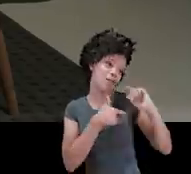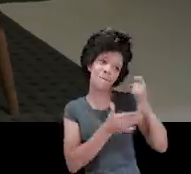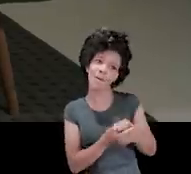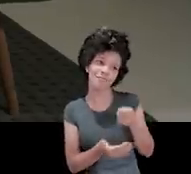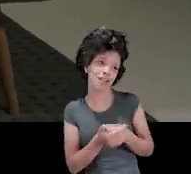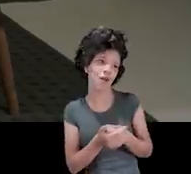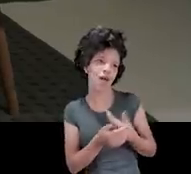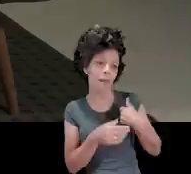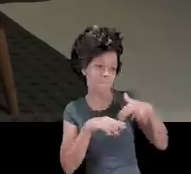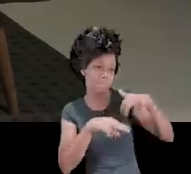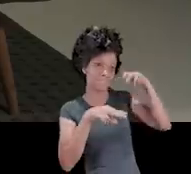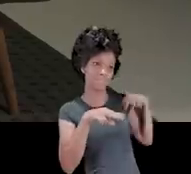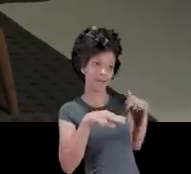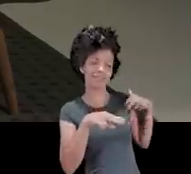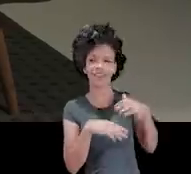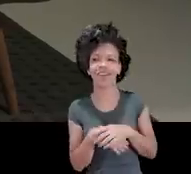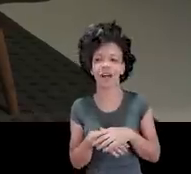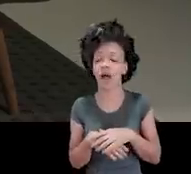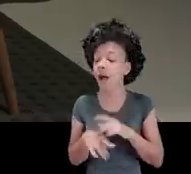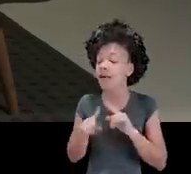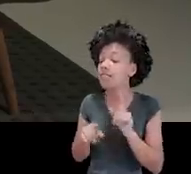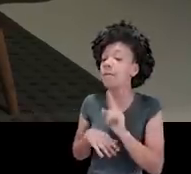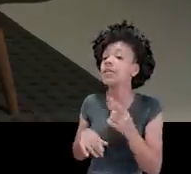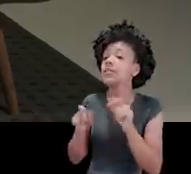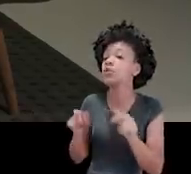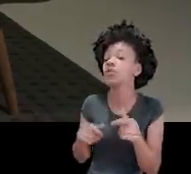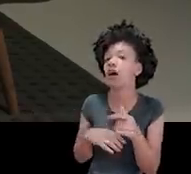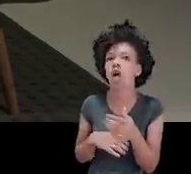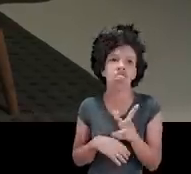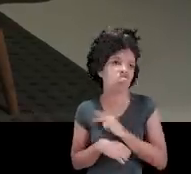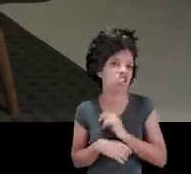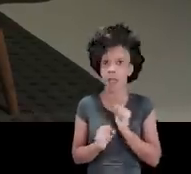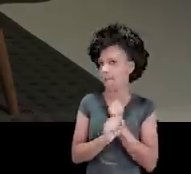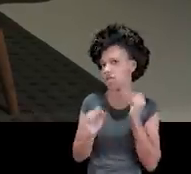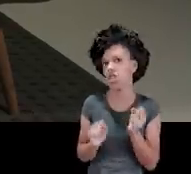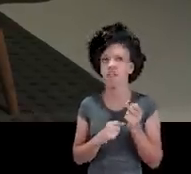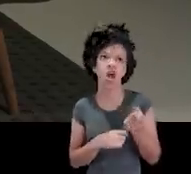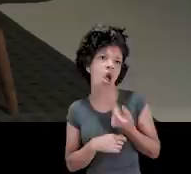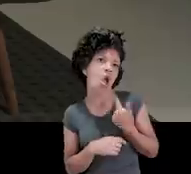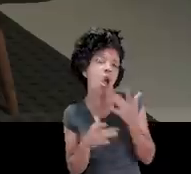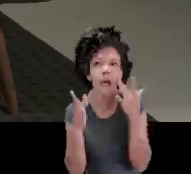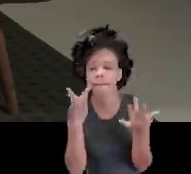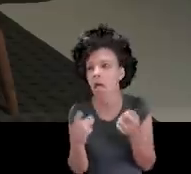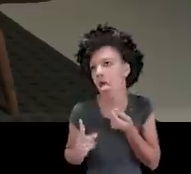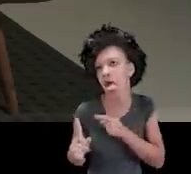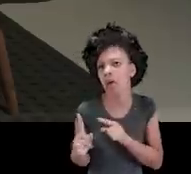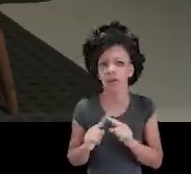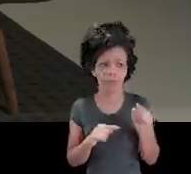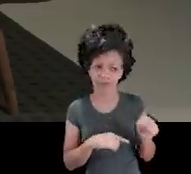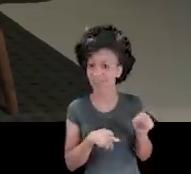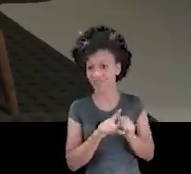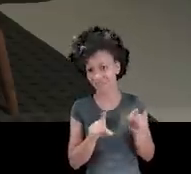gente tem que sentar aqui, ó. Não, mas as pessoas falam assim... Nossa, é um absurdo. O comediante, ele fica zoando. Mas o comediante, ele tá zoado